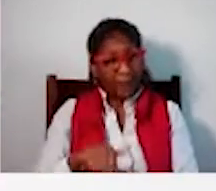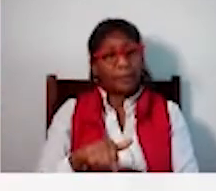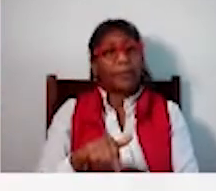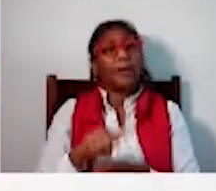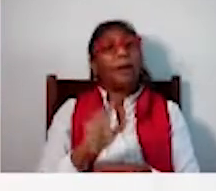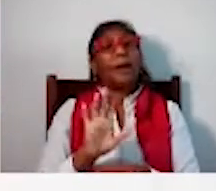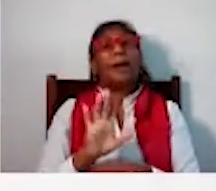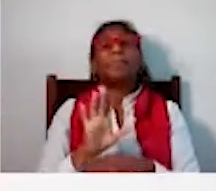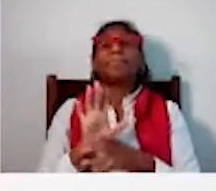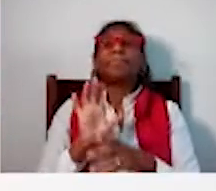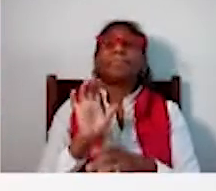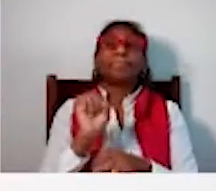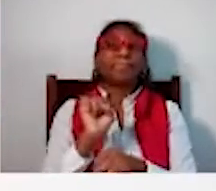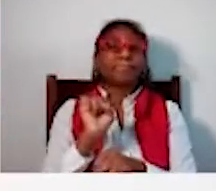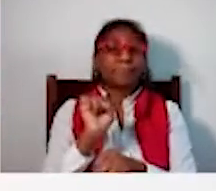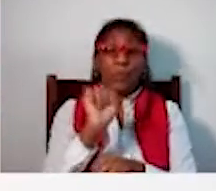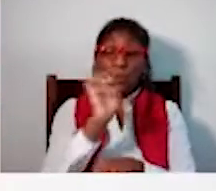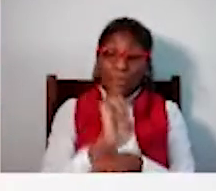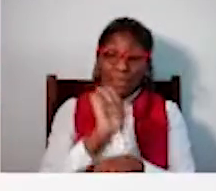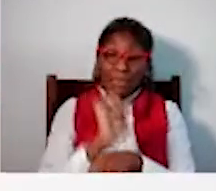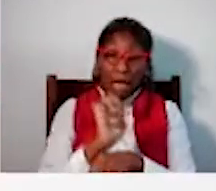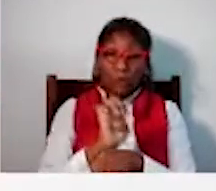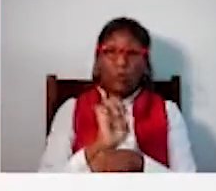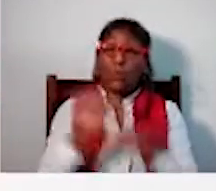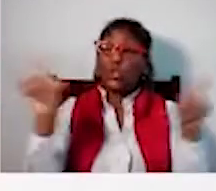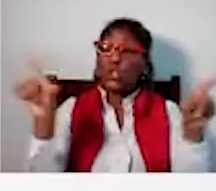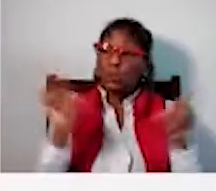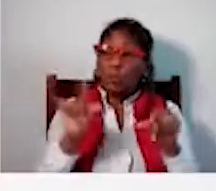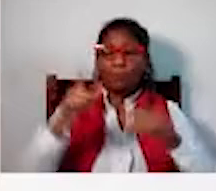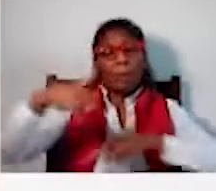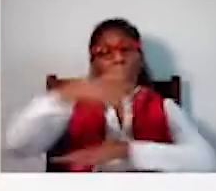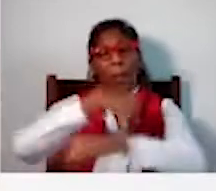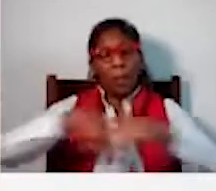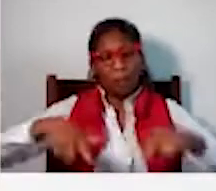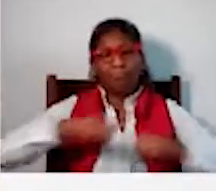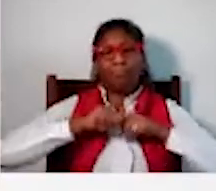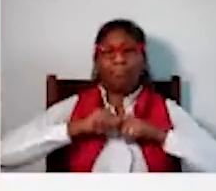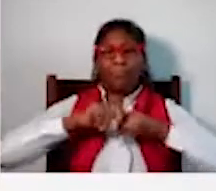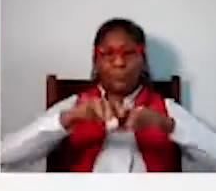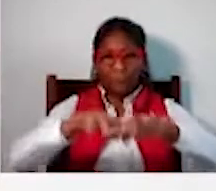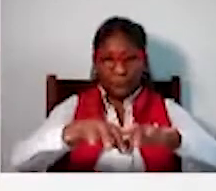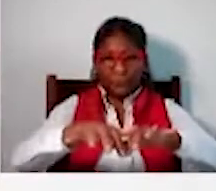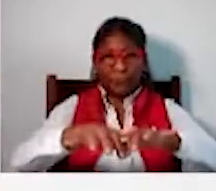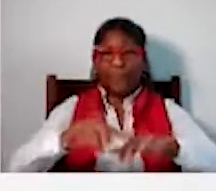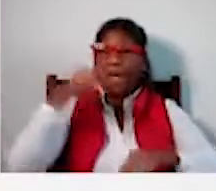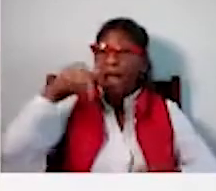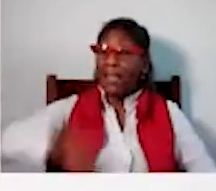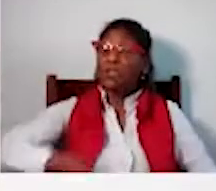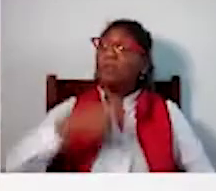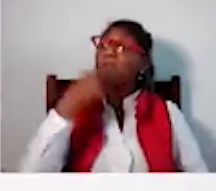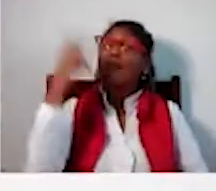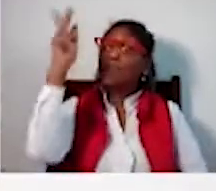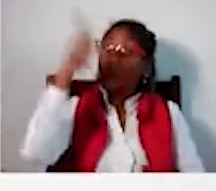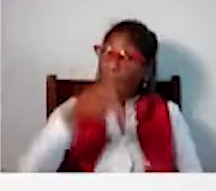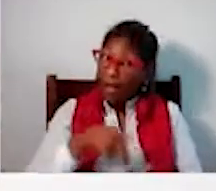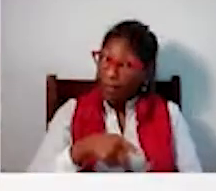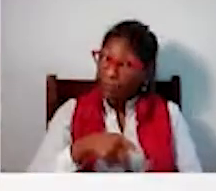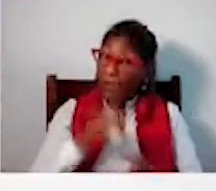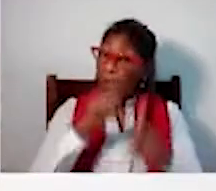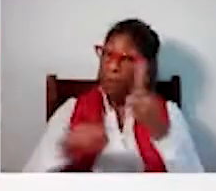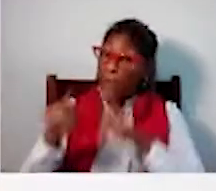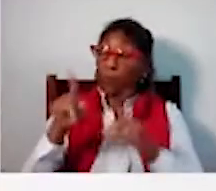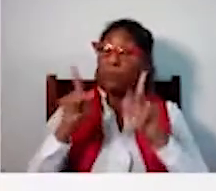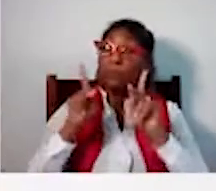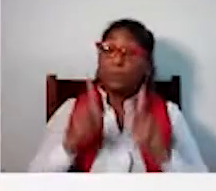o estado com menos circulação do vírus. Vamos falar a verdade aqui, para algumas pessoas,